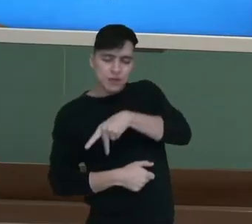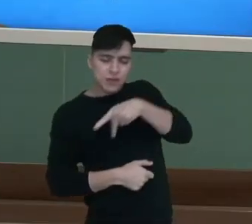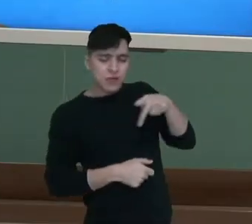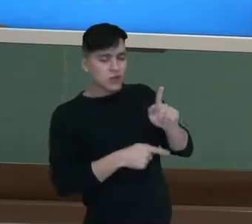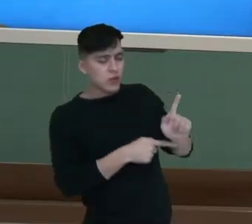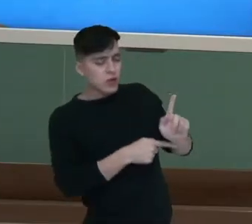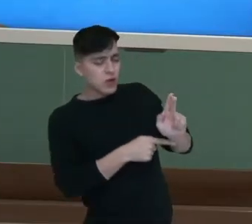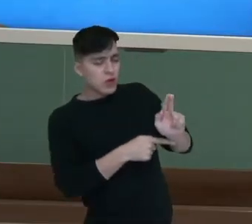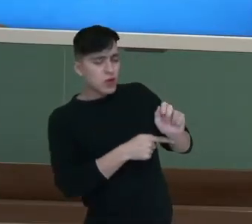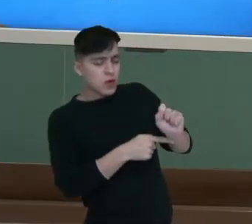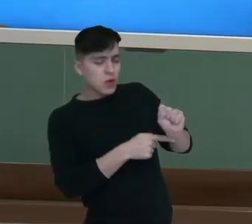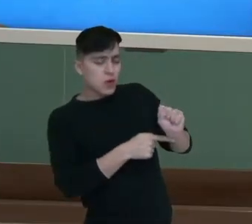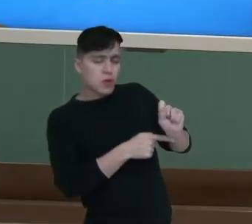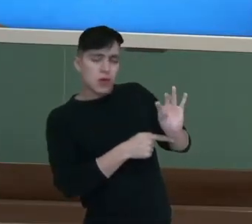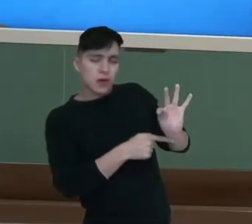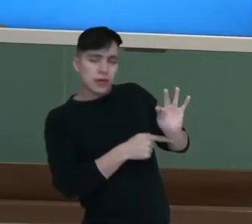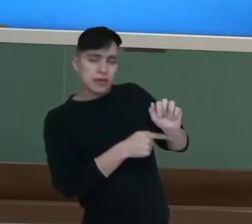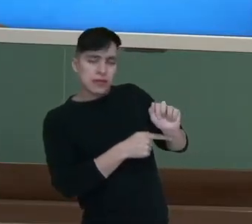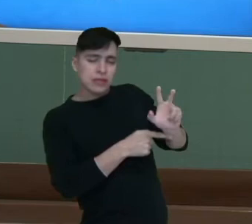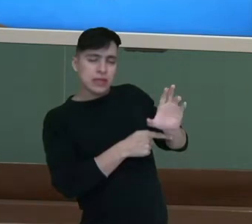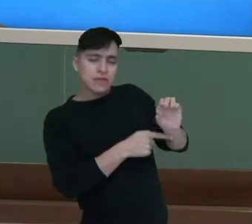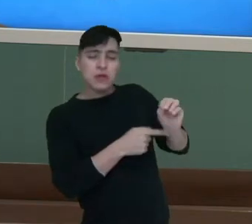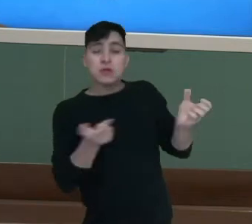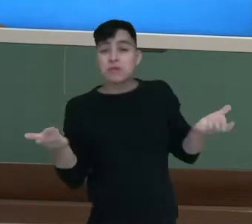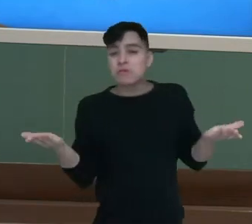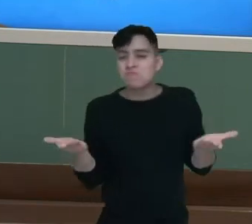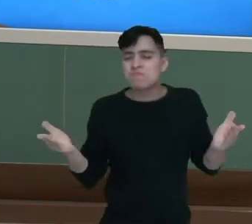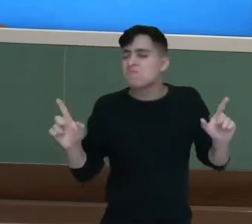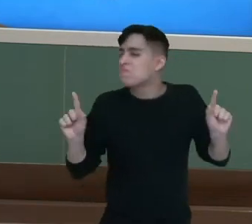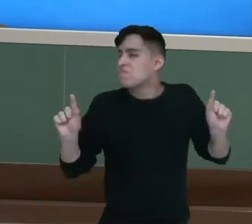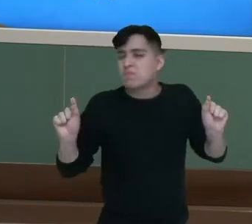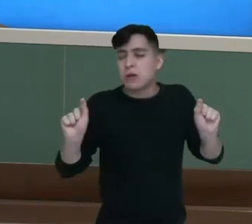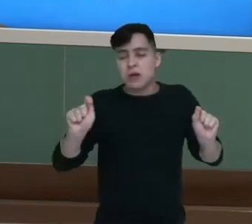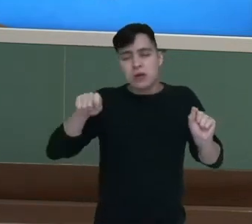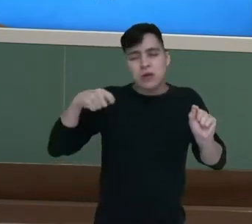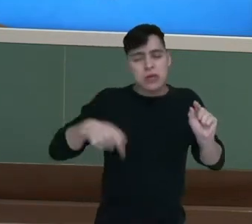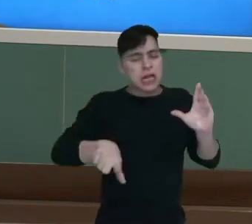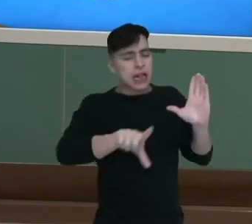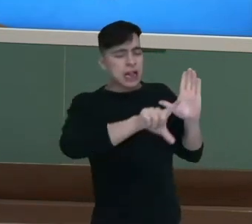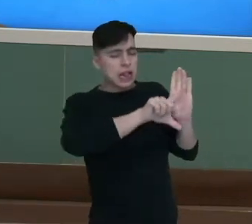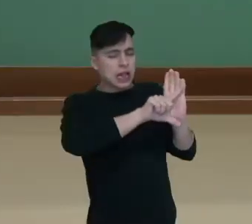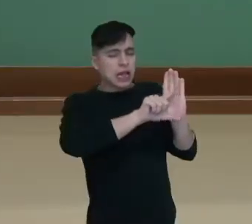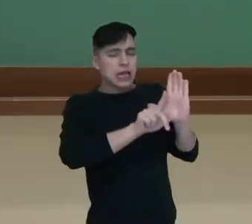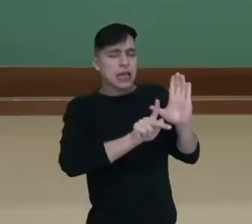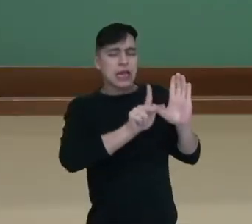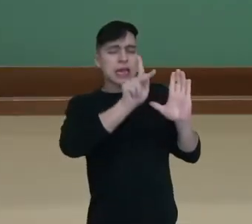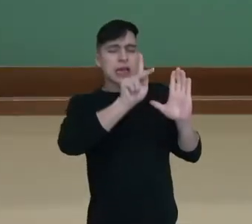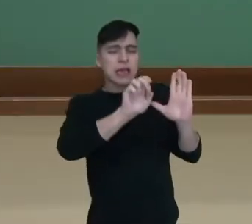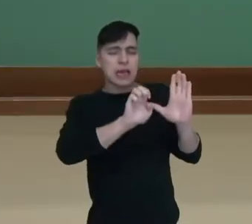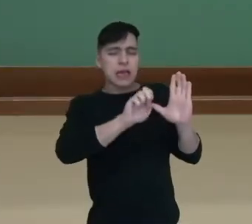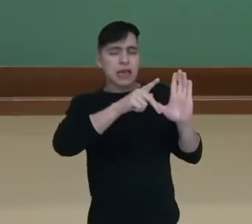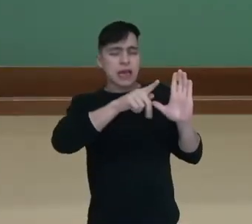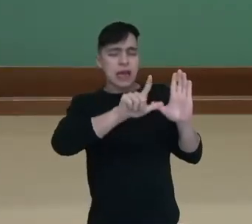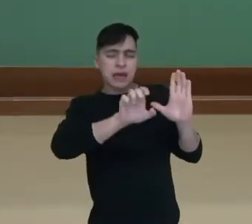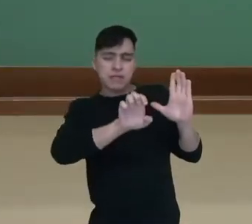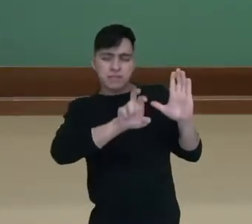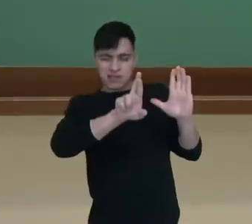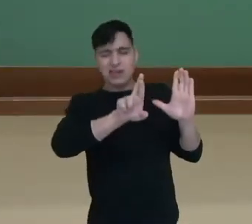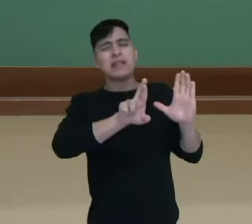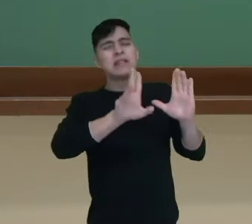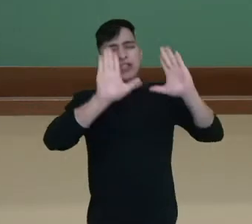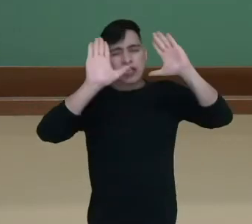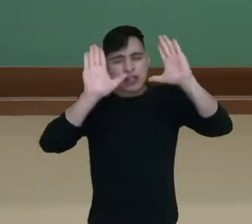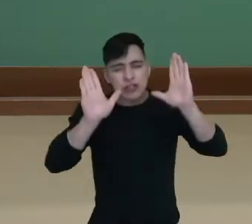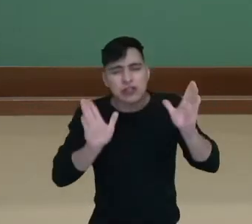Gustavo Treveiro e hoje nós vamos falar sobre as leis de Kepler. Você já viu aqui no Aula Paraná e nós falamos